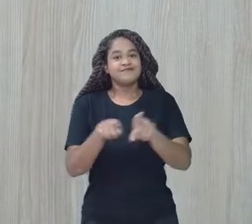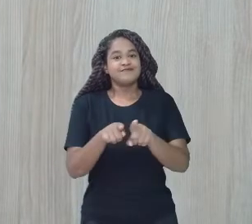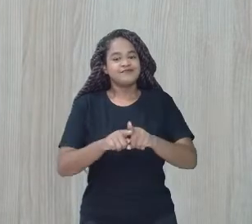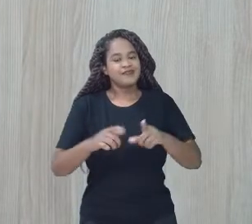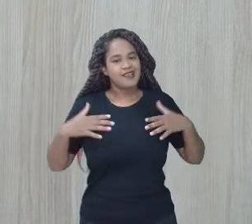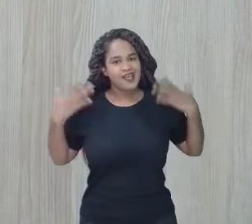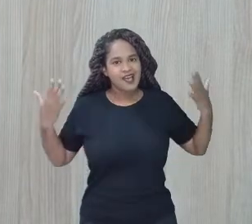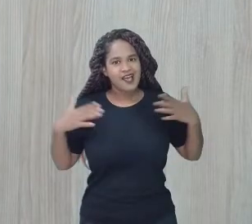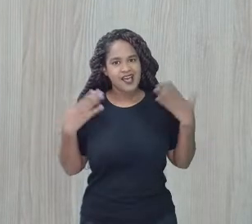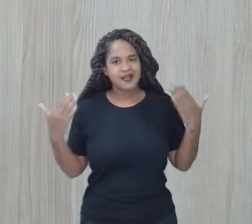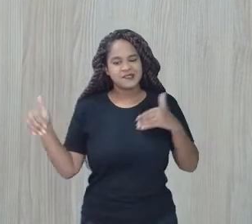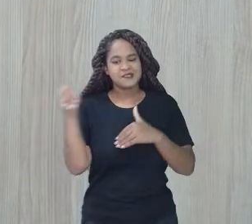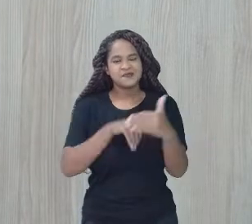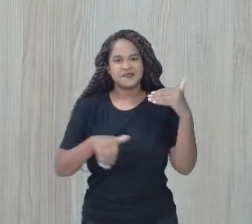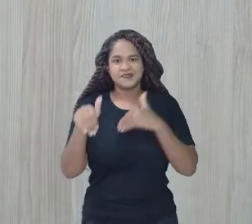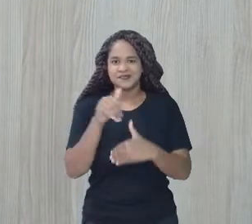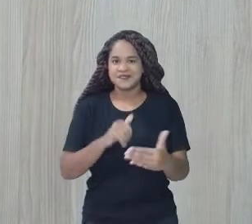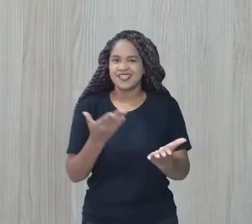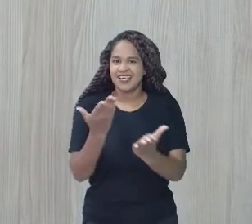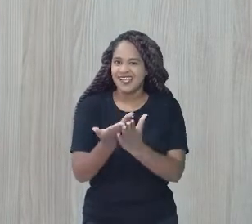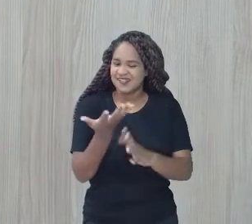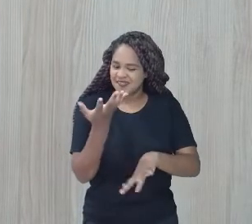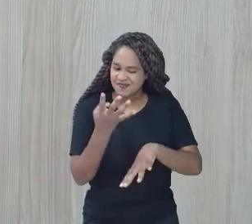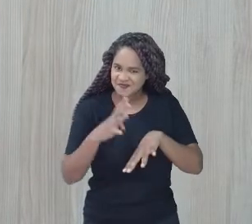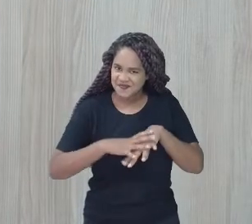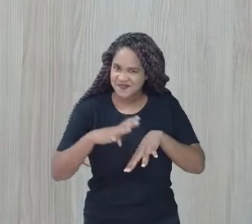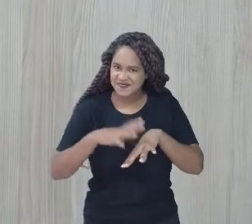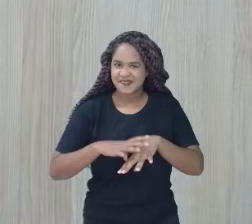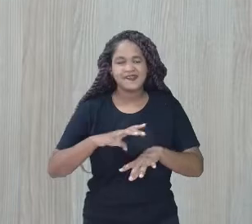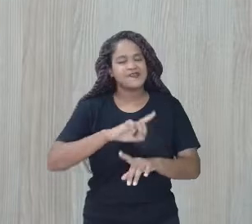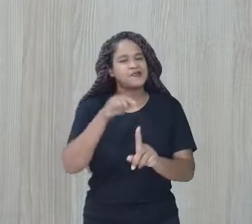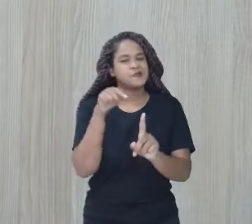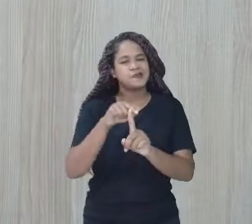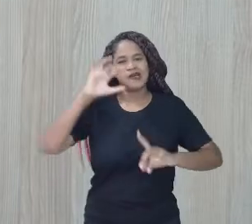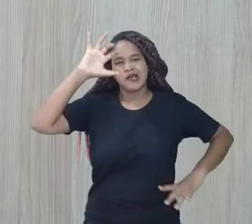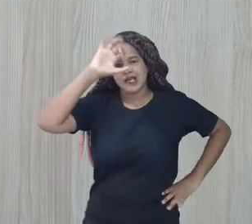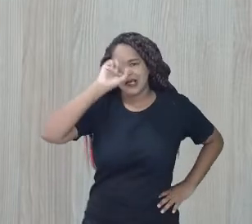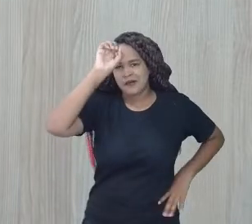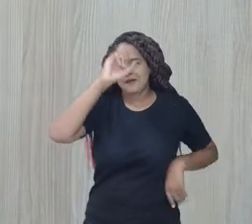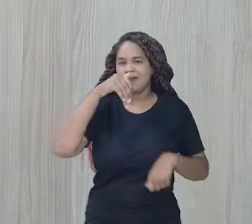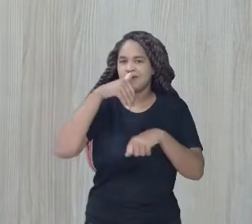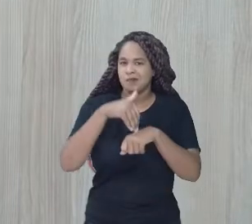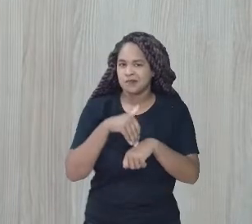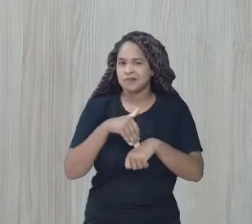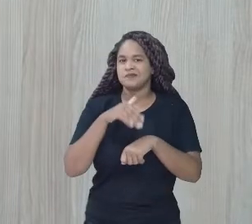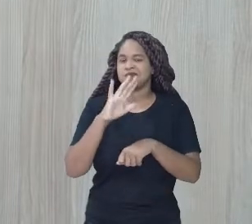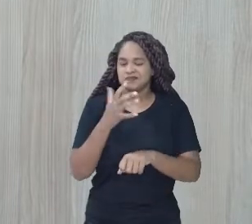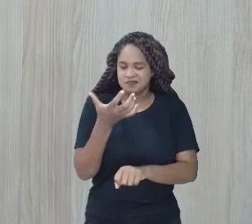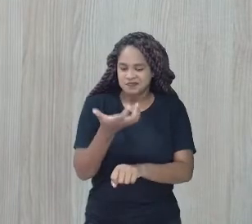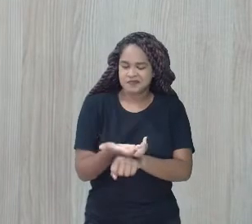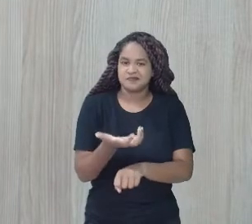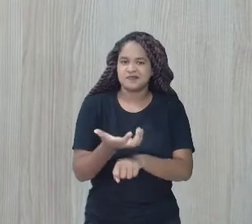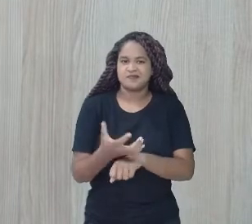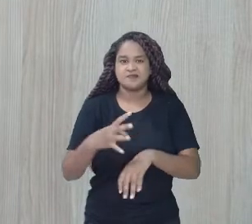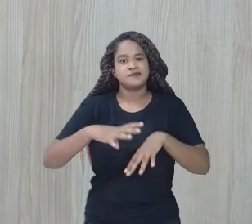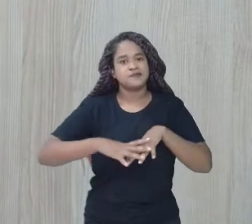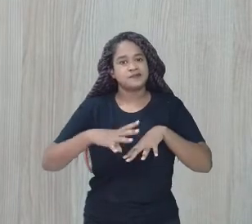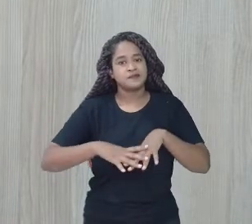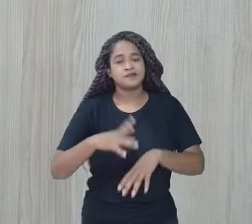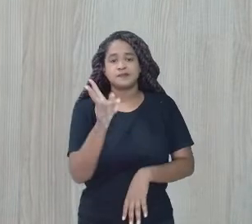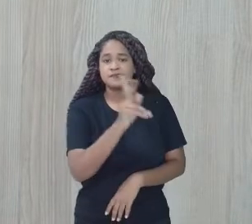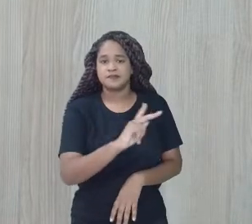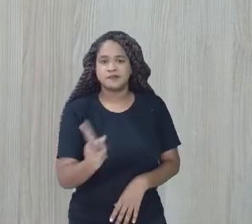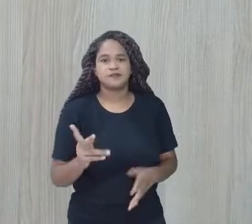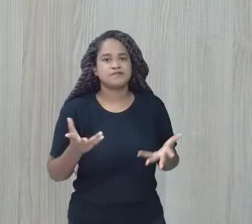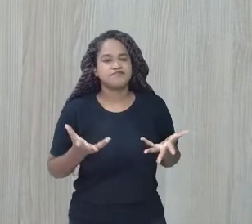aqui, participando da aula de matemática para aprender um pouquinho mais aí a disciplina de matemática com essa